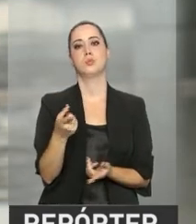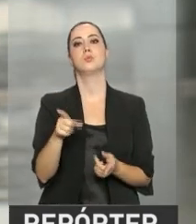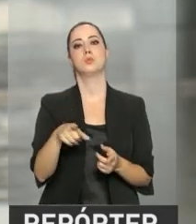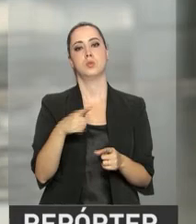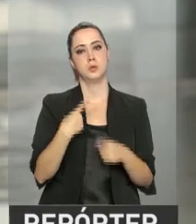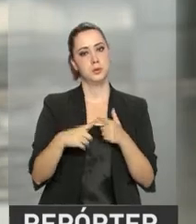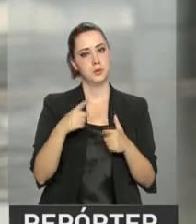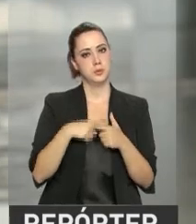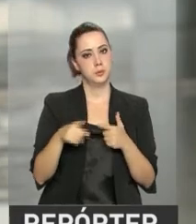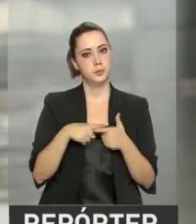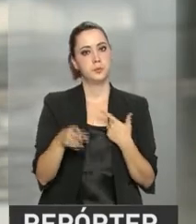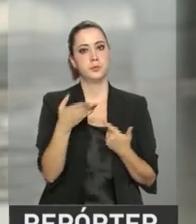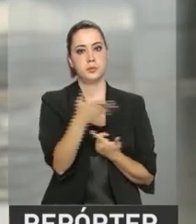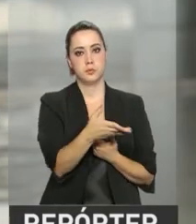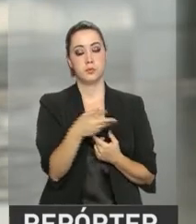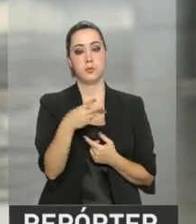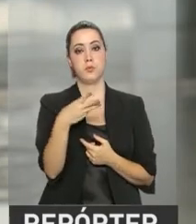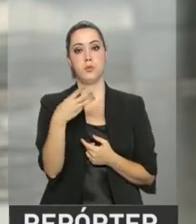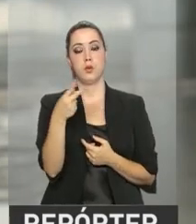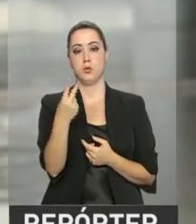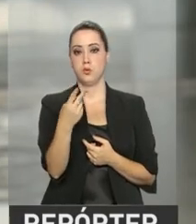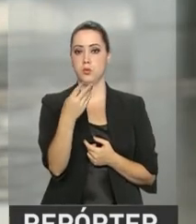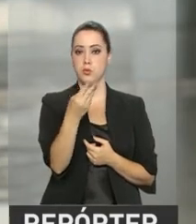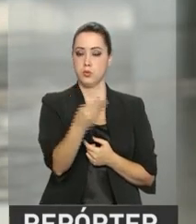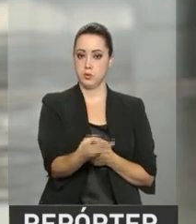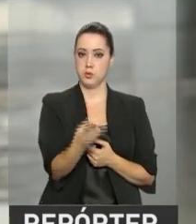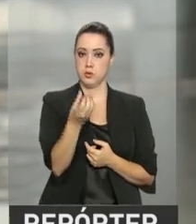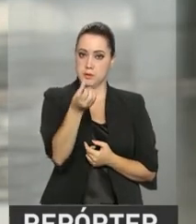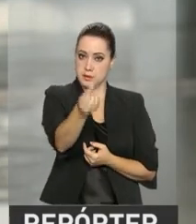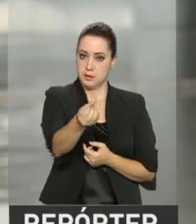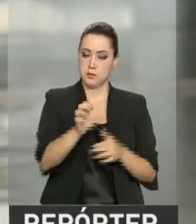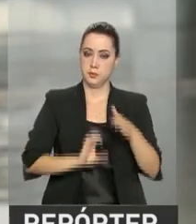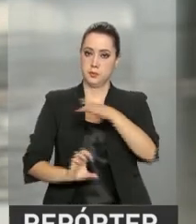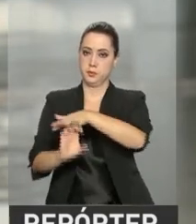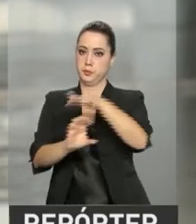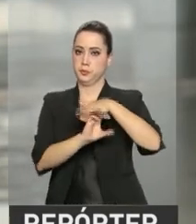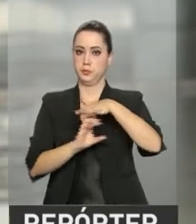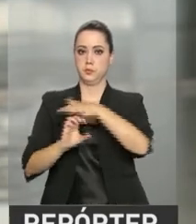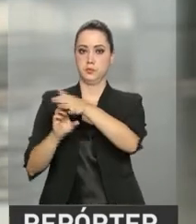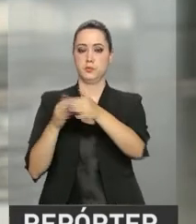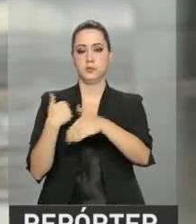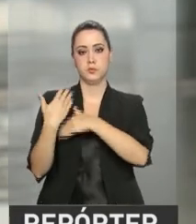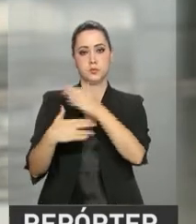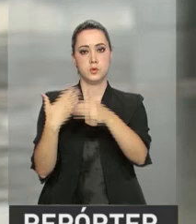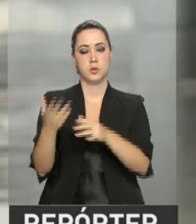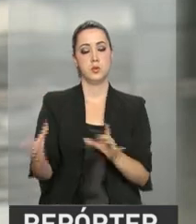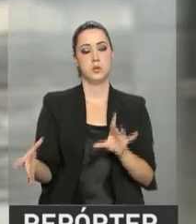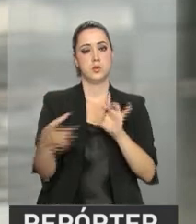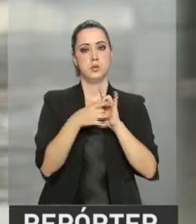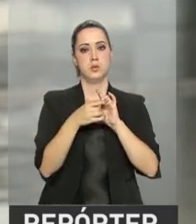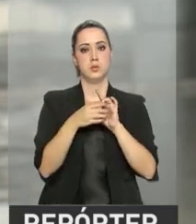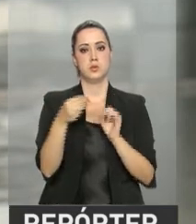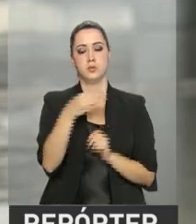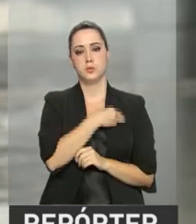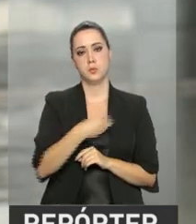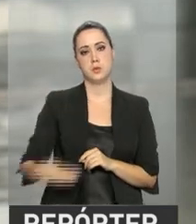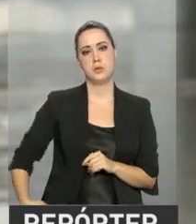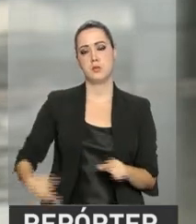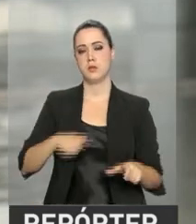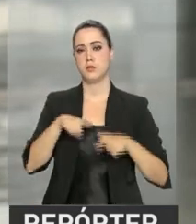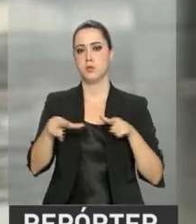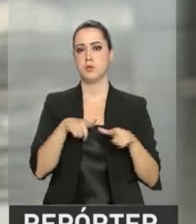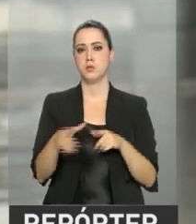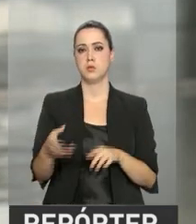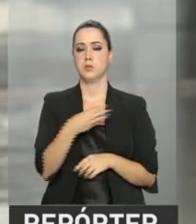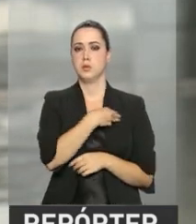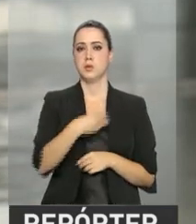empresas a operação chamada de operação melaço pela polícia federal foi conduzido em parceria com o ministério do trabalho o